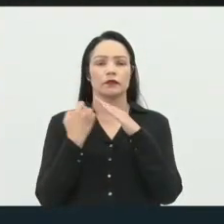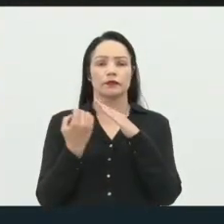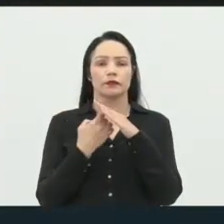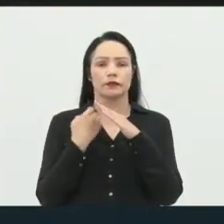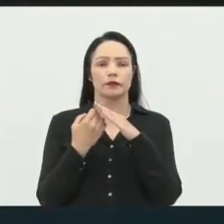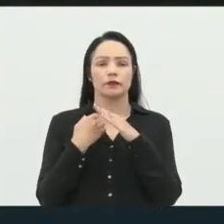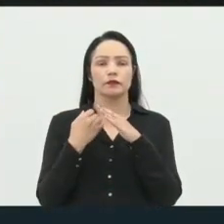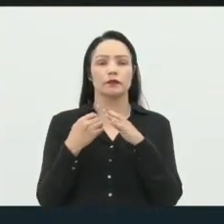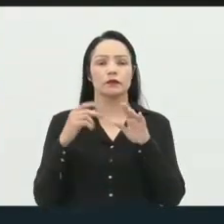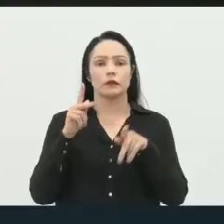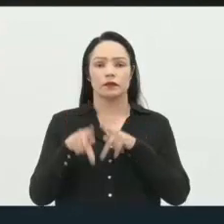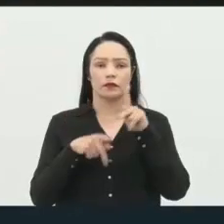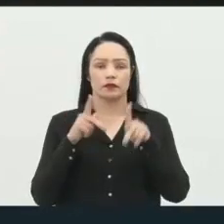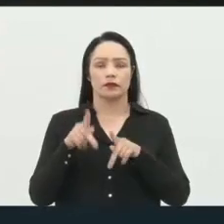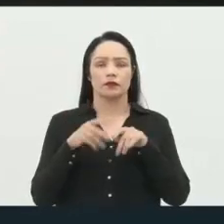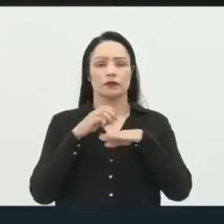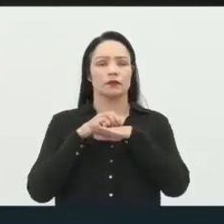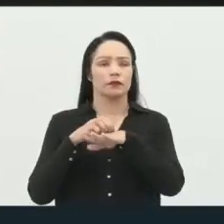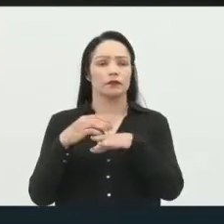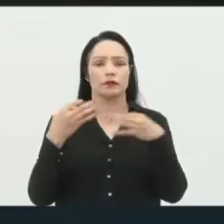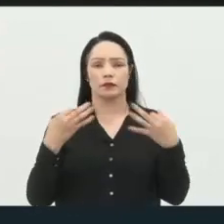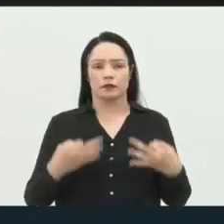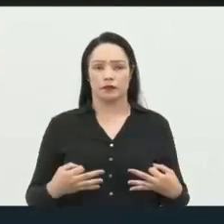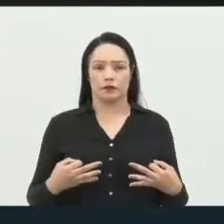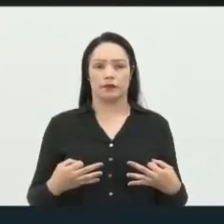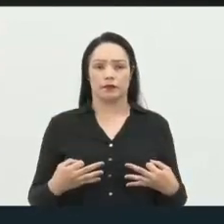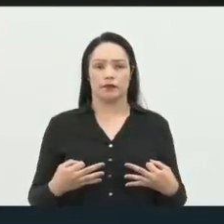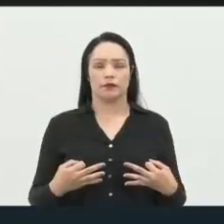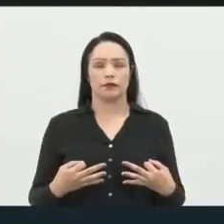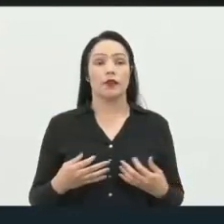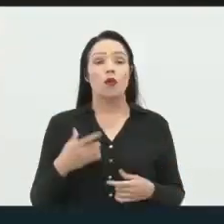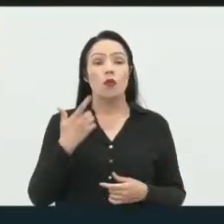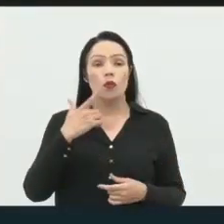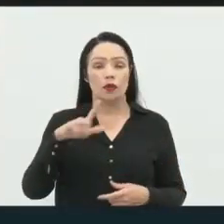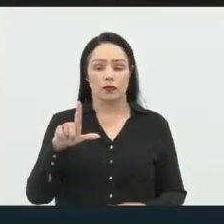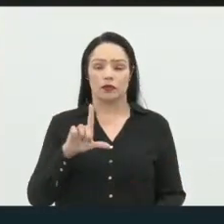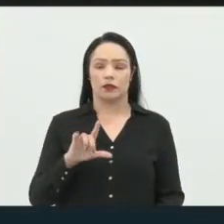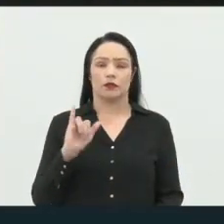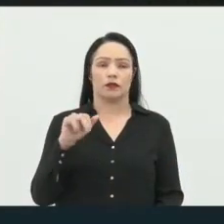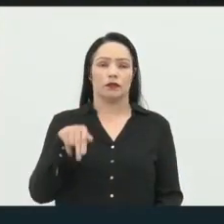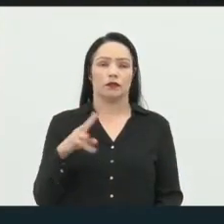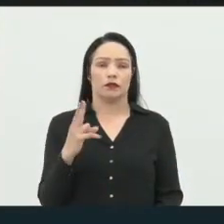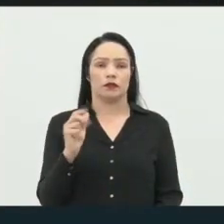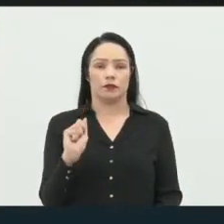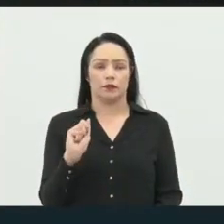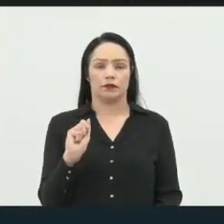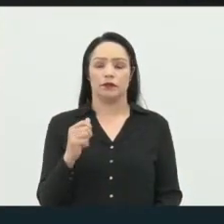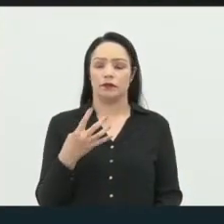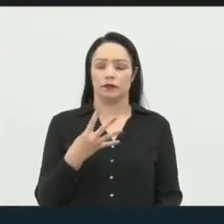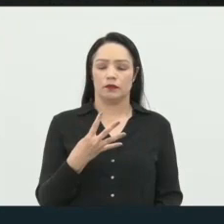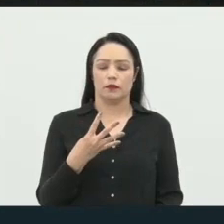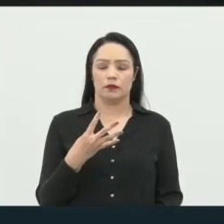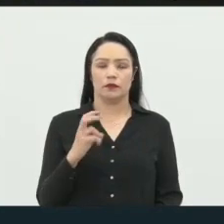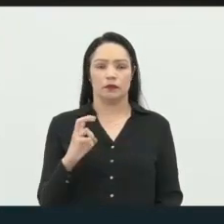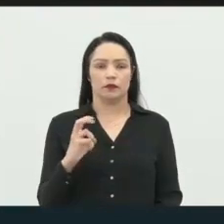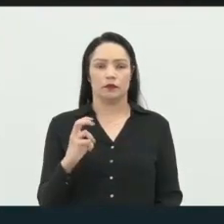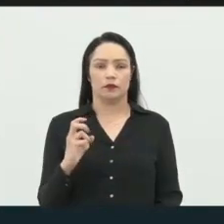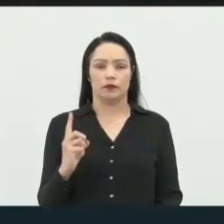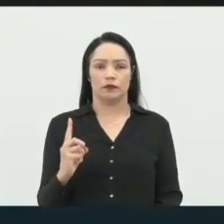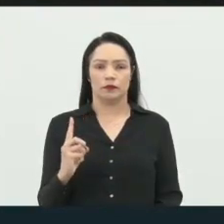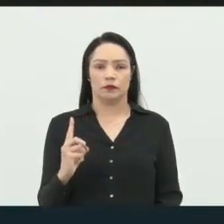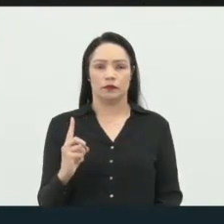transporte digno que merece uma outra linha 451 é a linha que faz a via